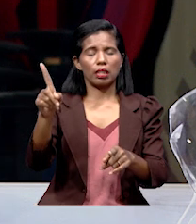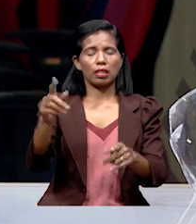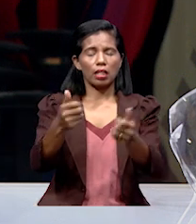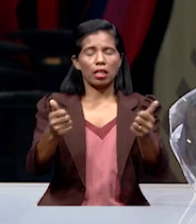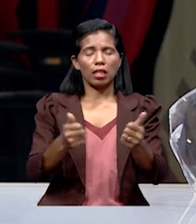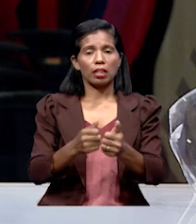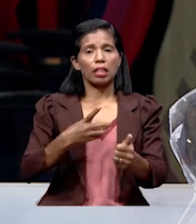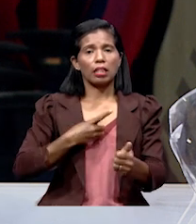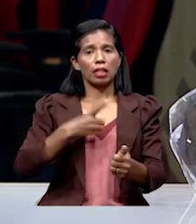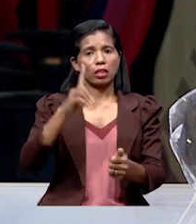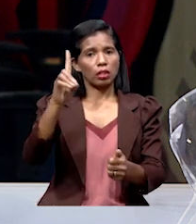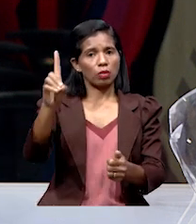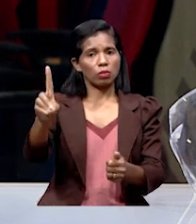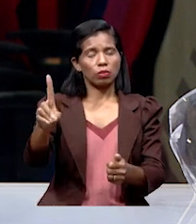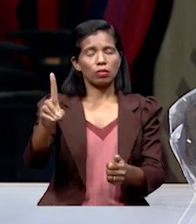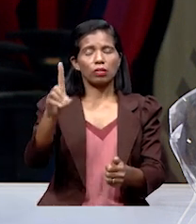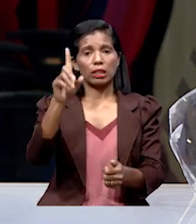José Delta Undili.